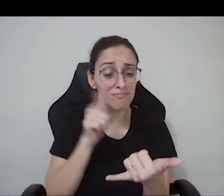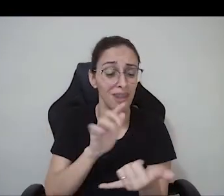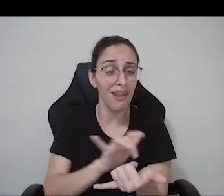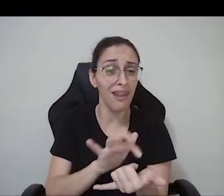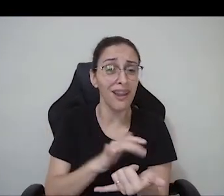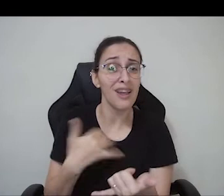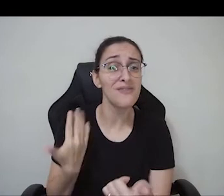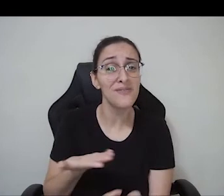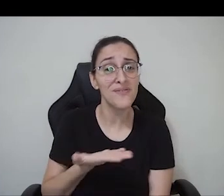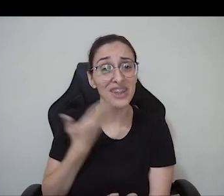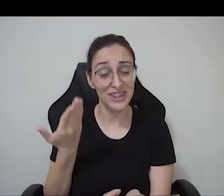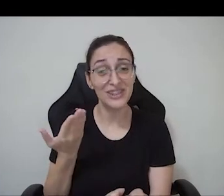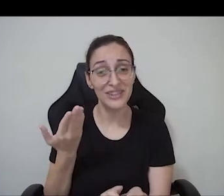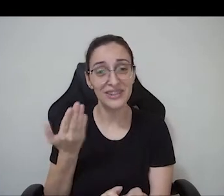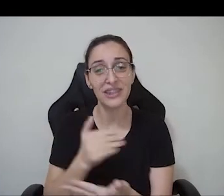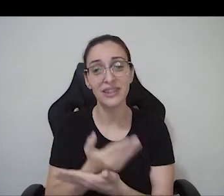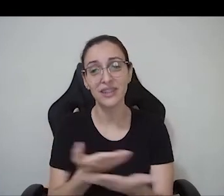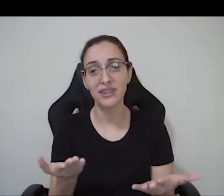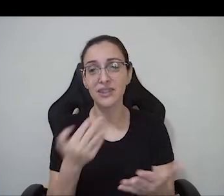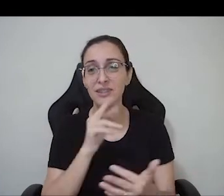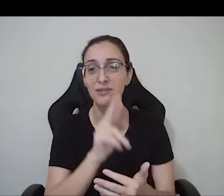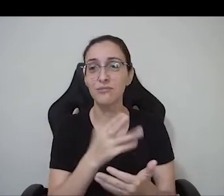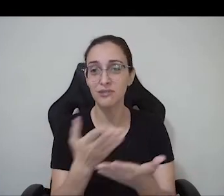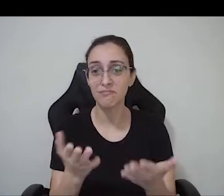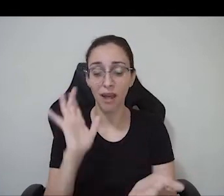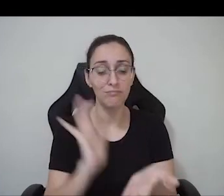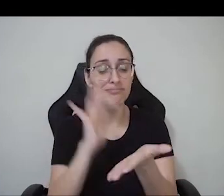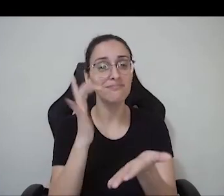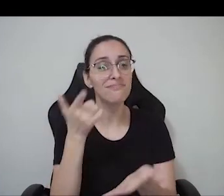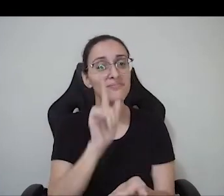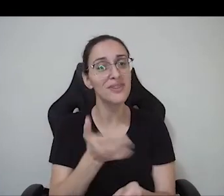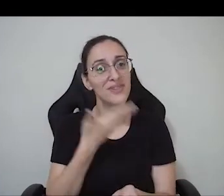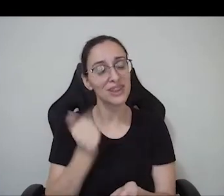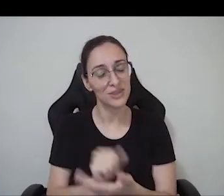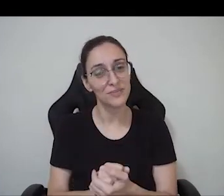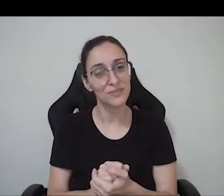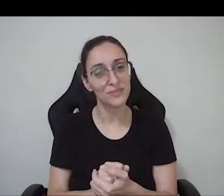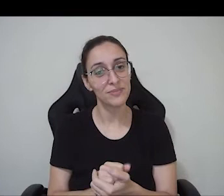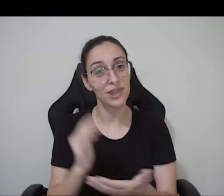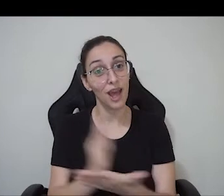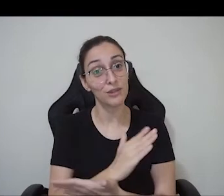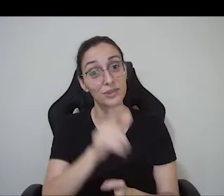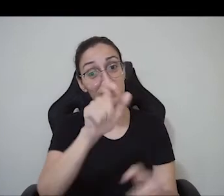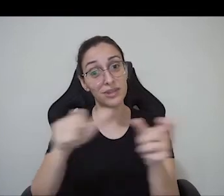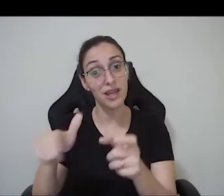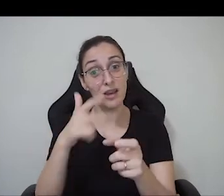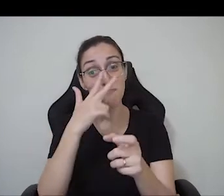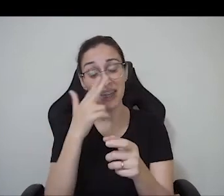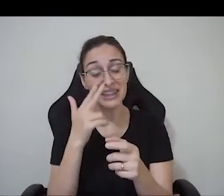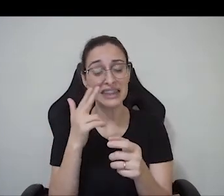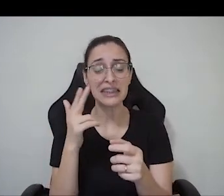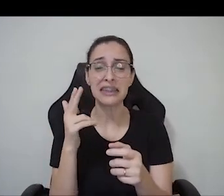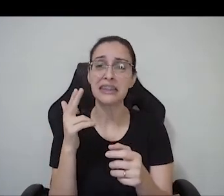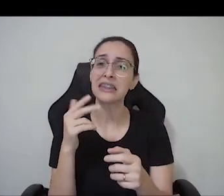no celular. E a resposta ela tá a um clique. Para algumas pessoas, pode estar a quilômetros de